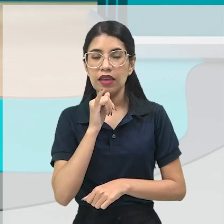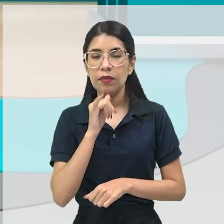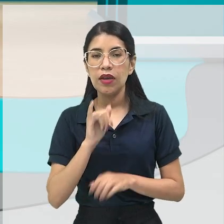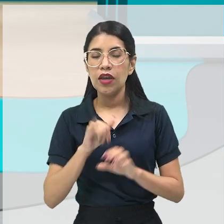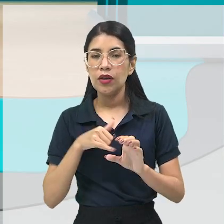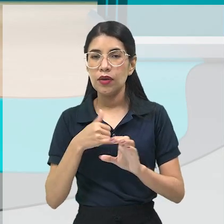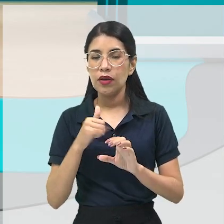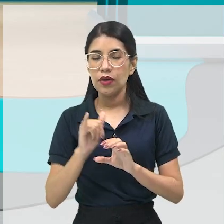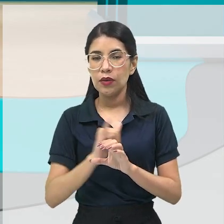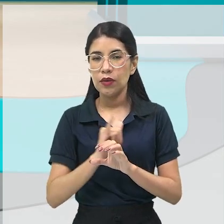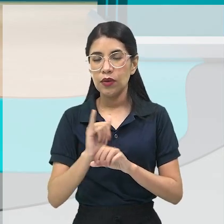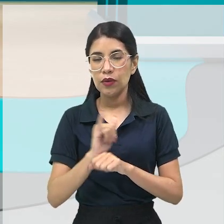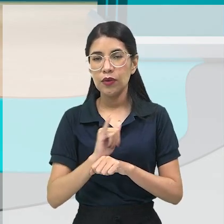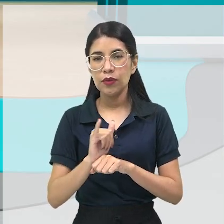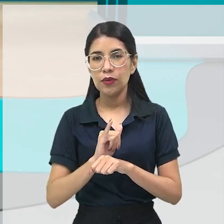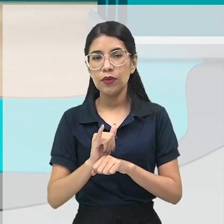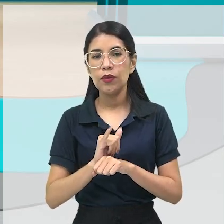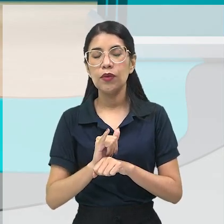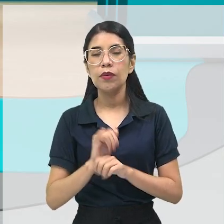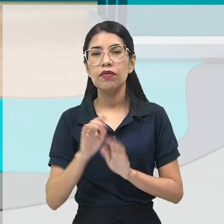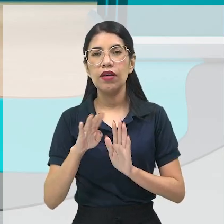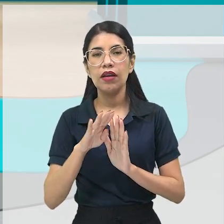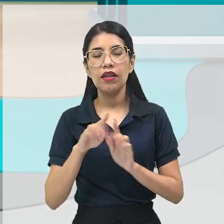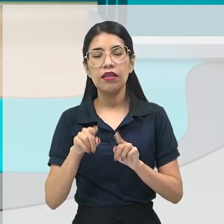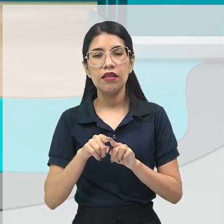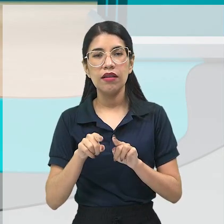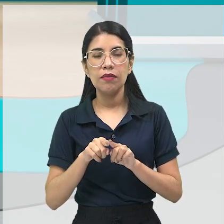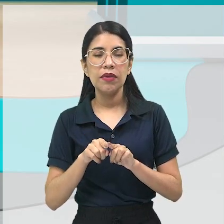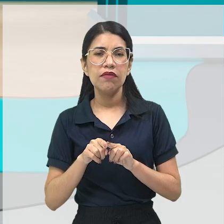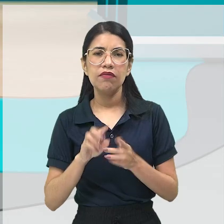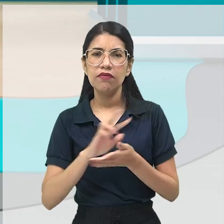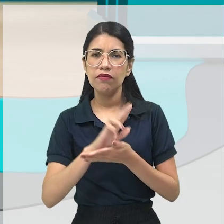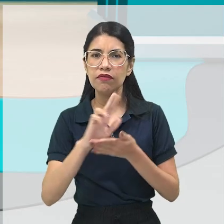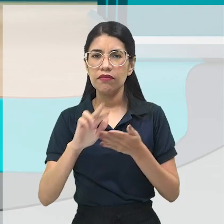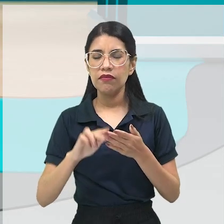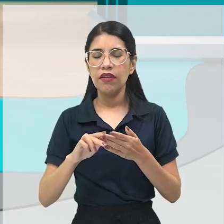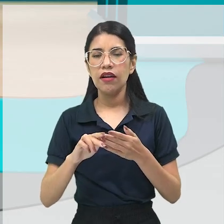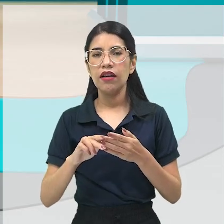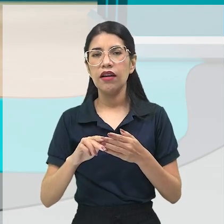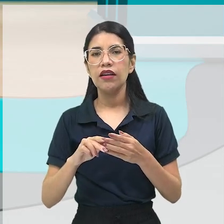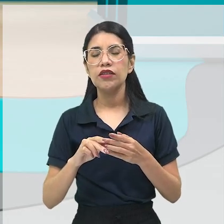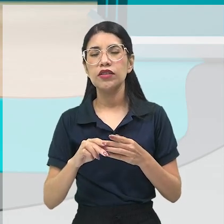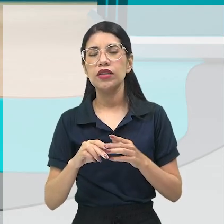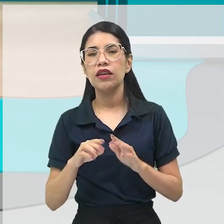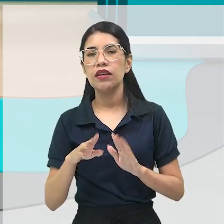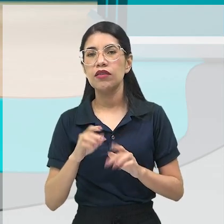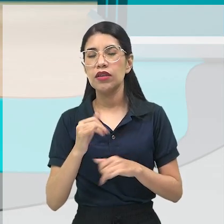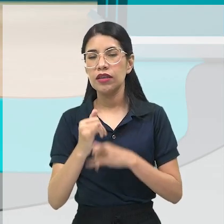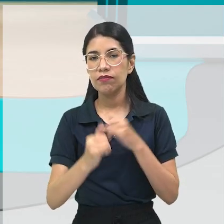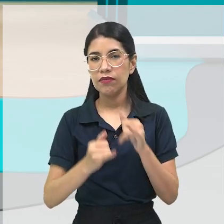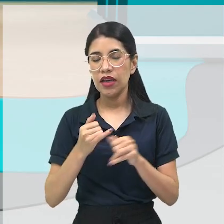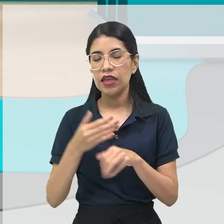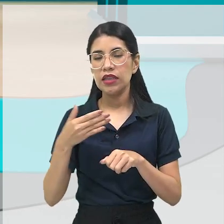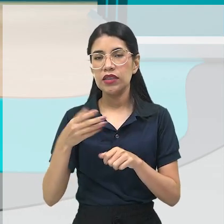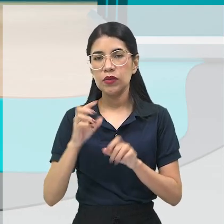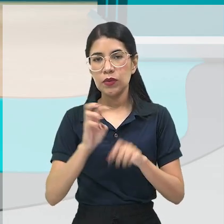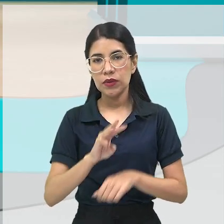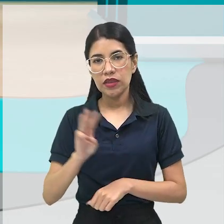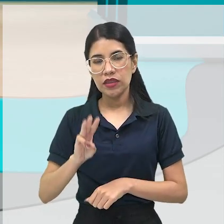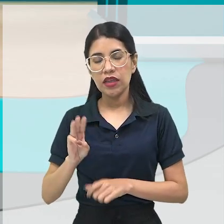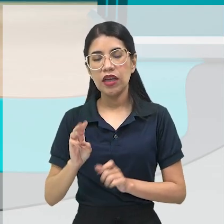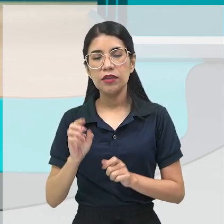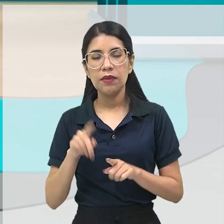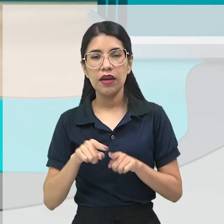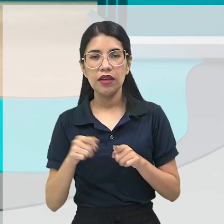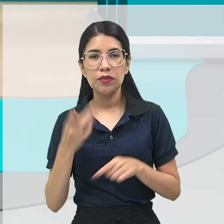Music, Spotify, temos o Shazam, que pode trazer até músicas que você não conhece, não sabe o nome, mas